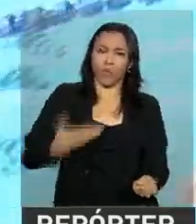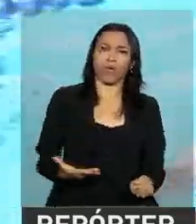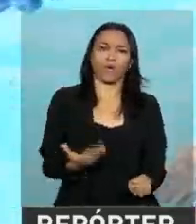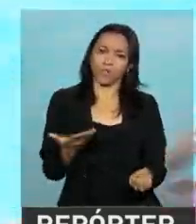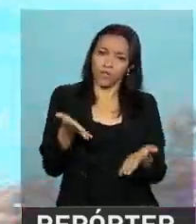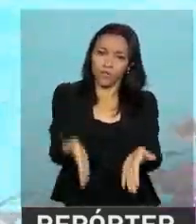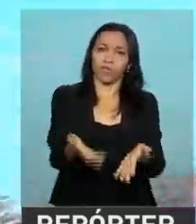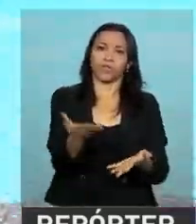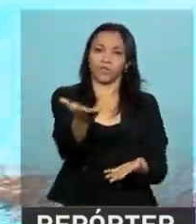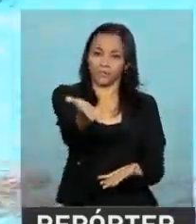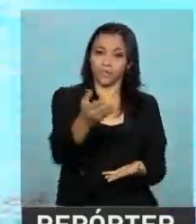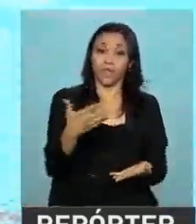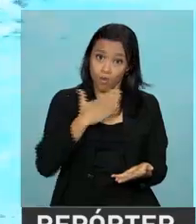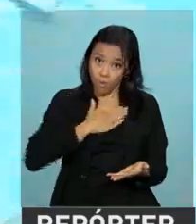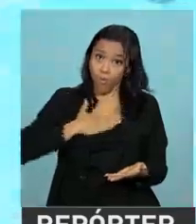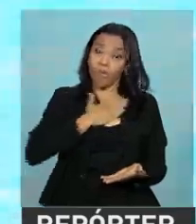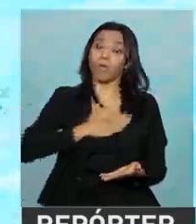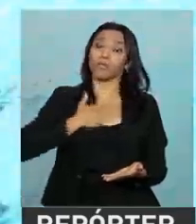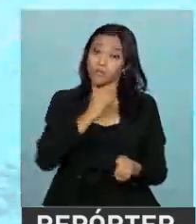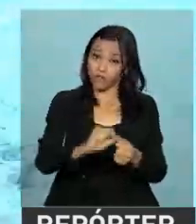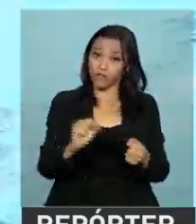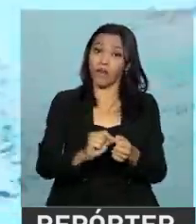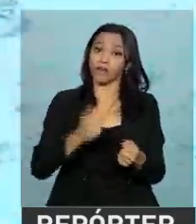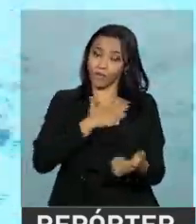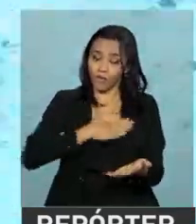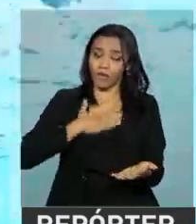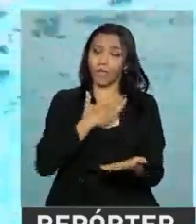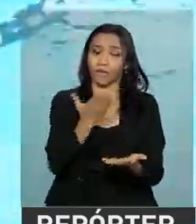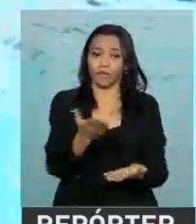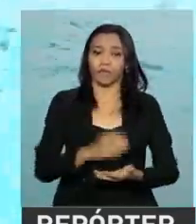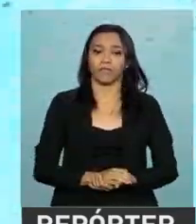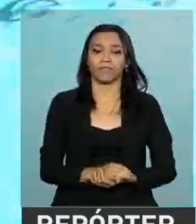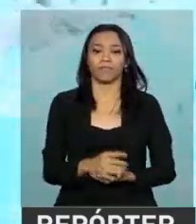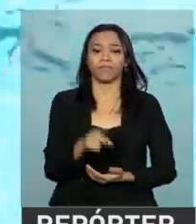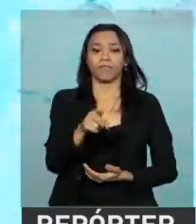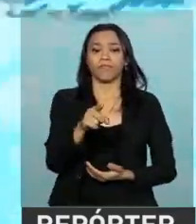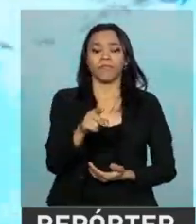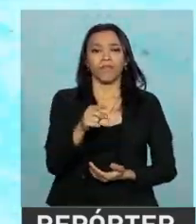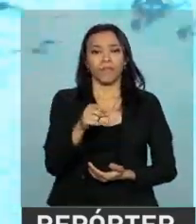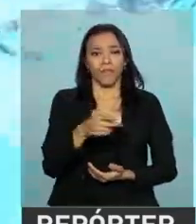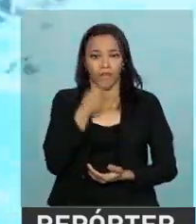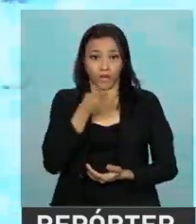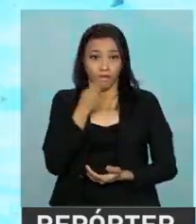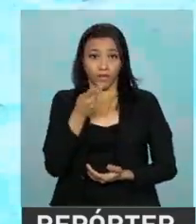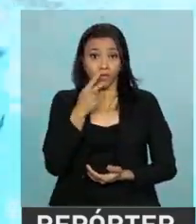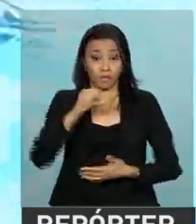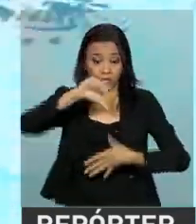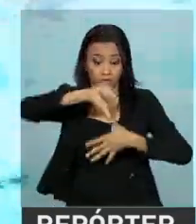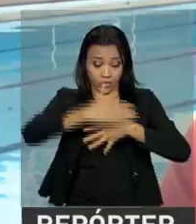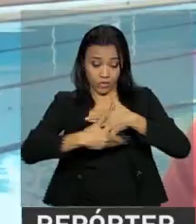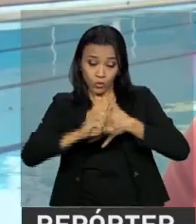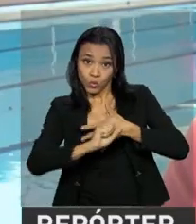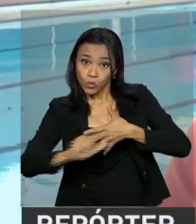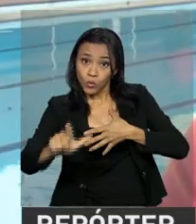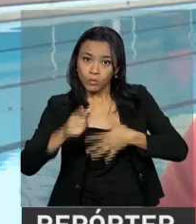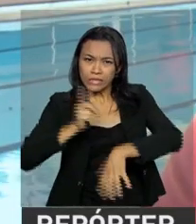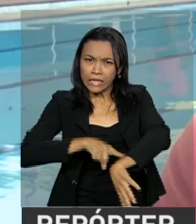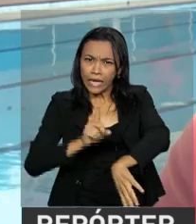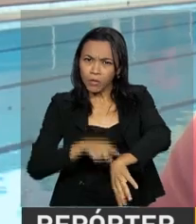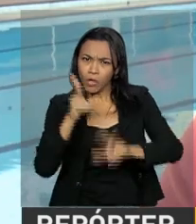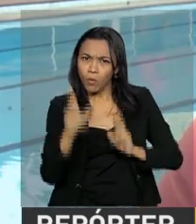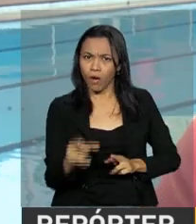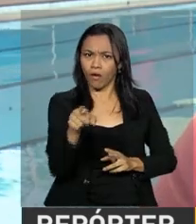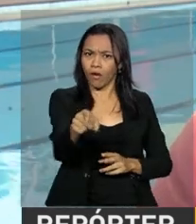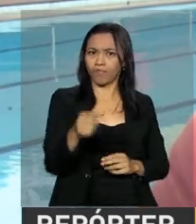criei coragem e fui. Eu gosto do que faço e gosto do que estou fazendo. Não tem ninguém na América do Sul que faça um tempo nem próximo do tempo